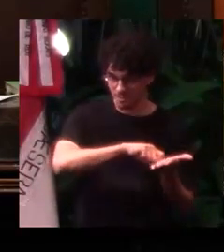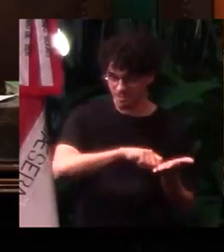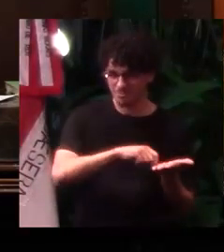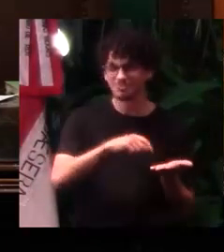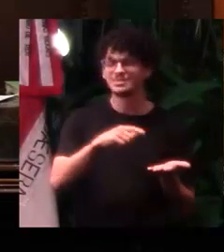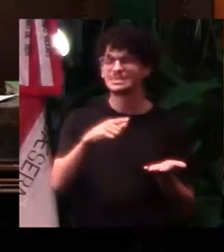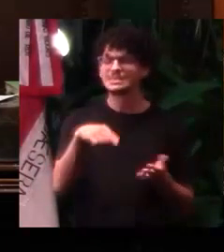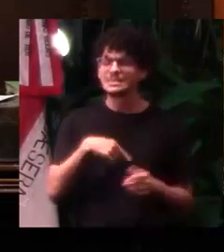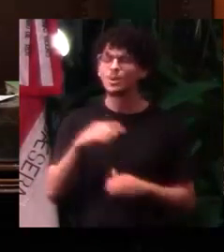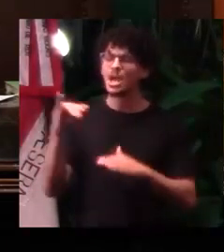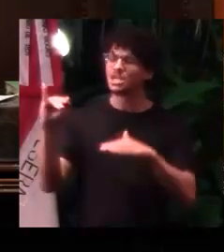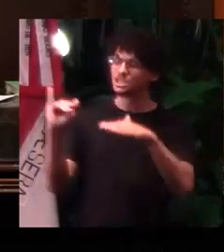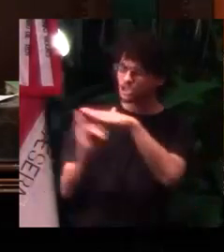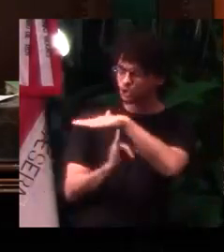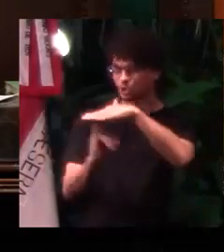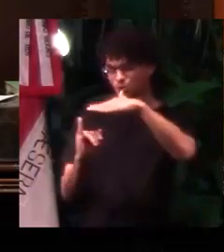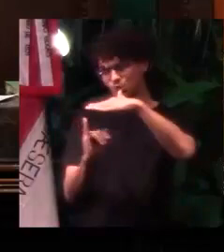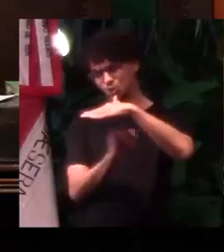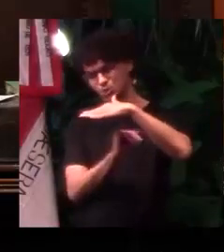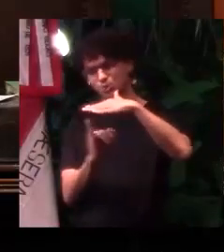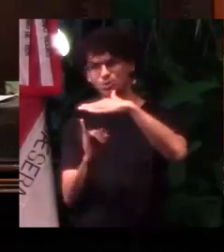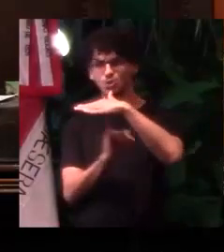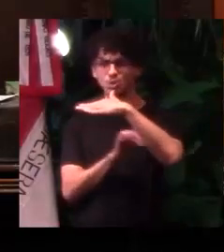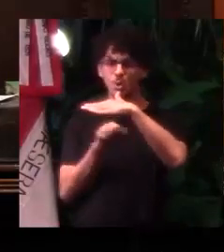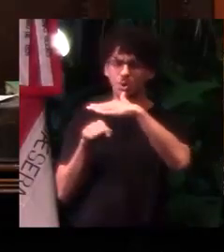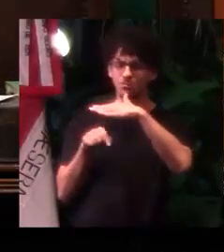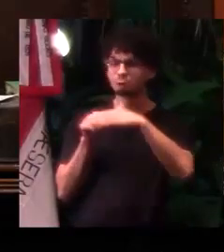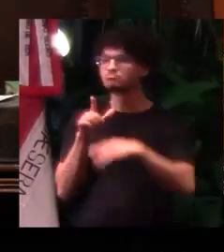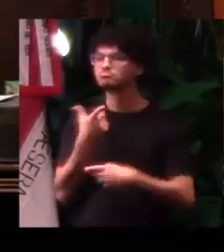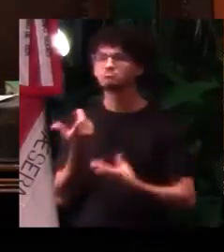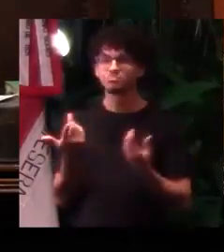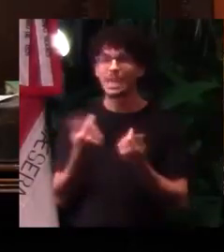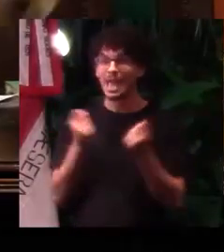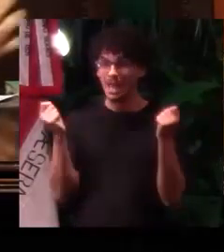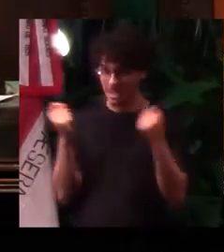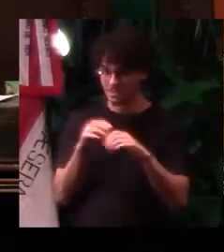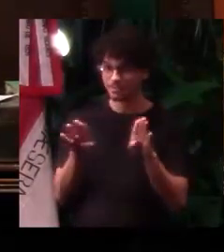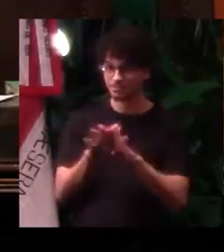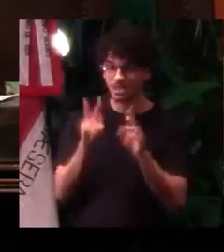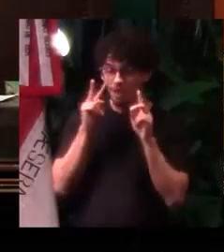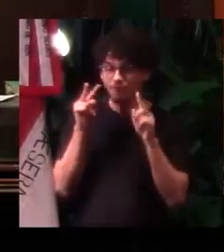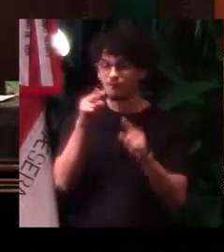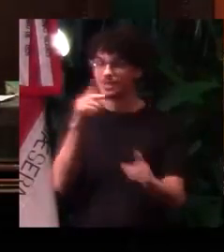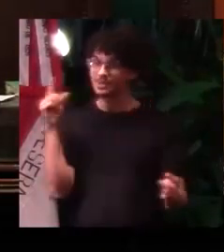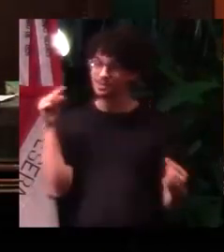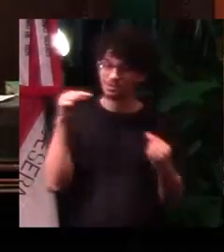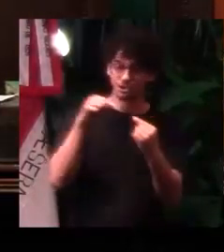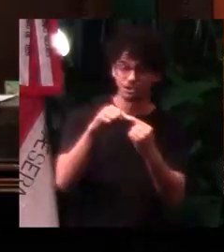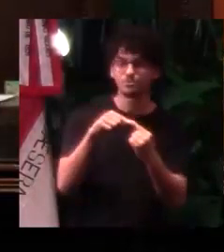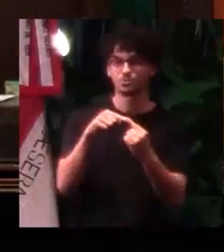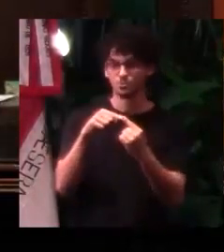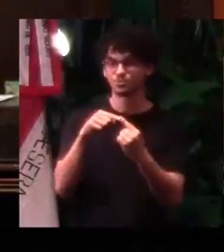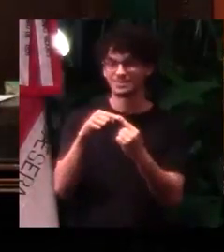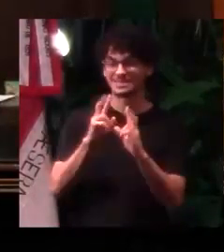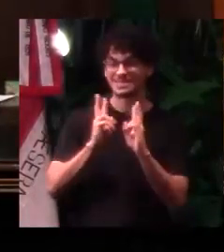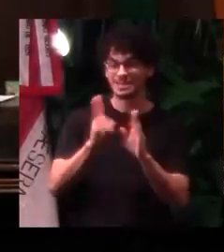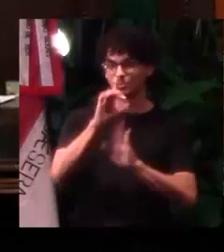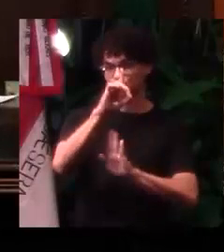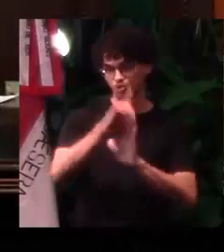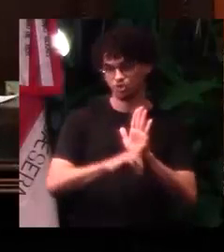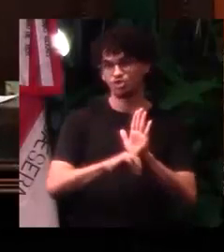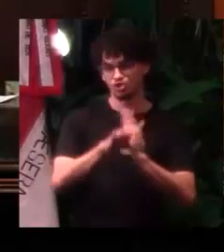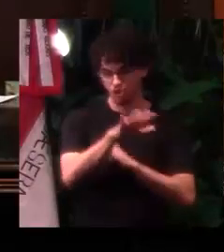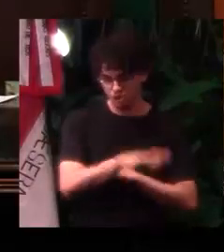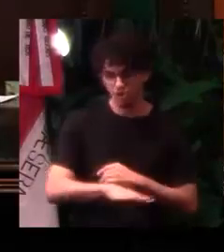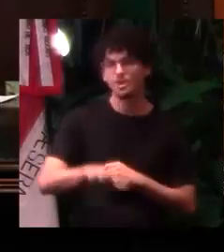as instituições, evidentemente, estão no nosso horizonte arquitetônico no direito o tempo todo, né? Você